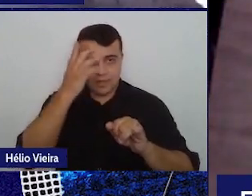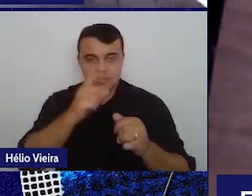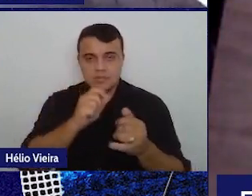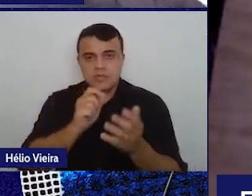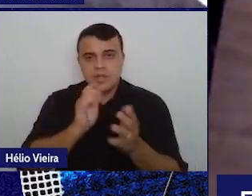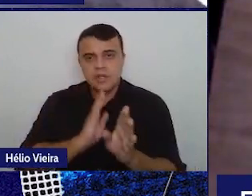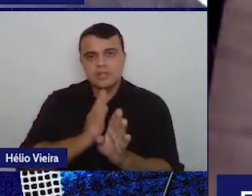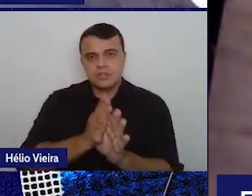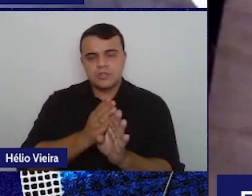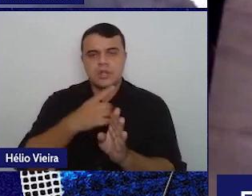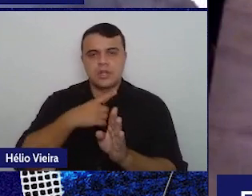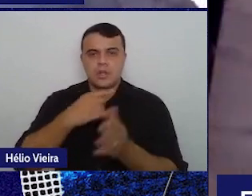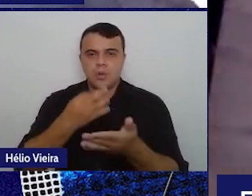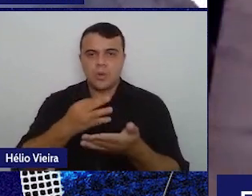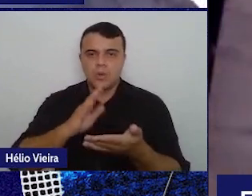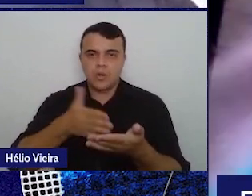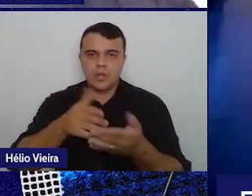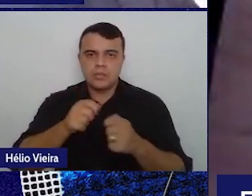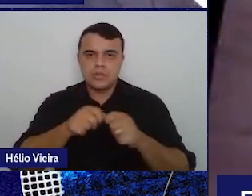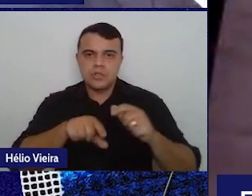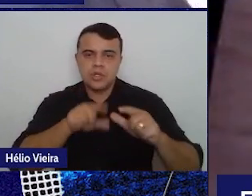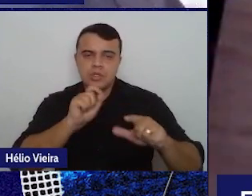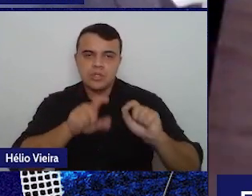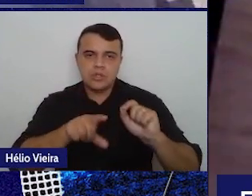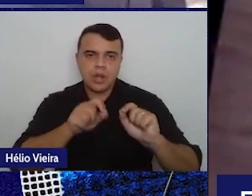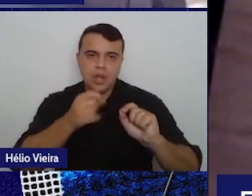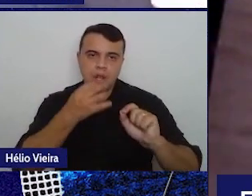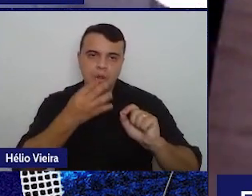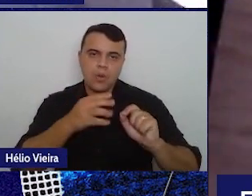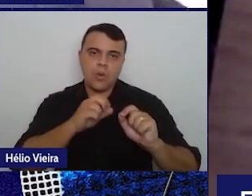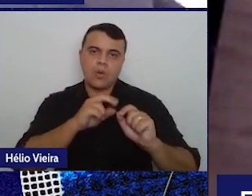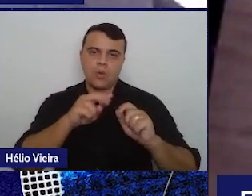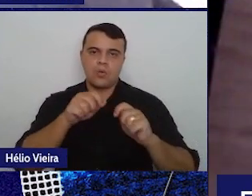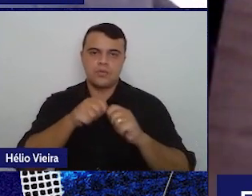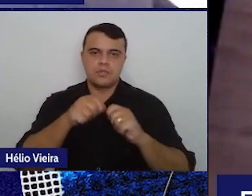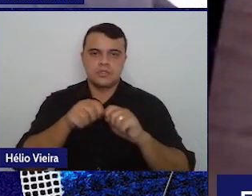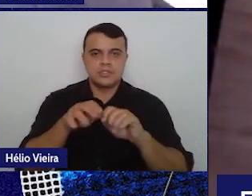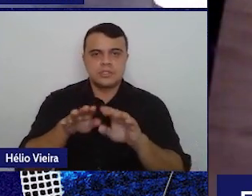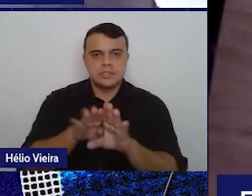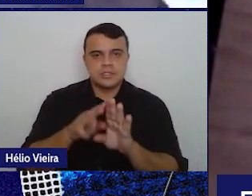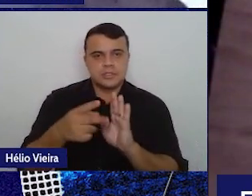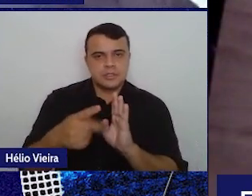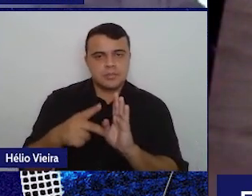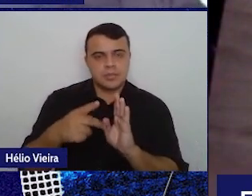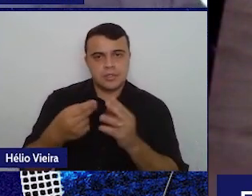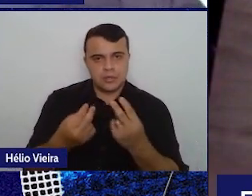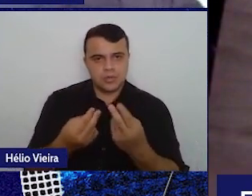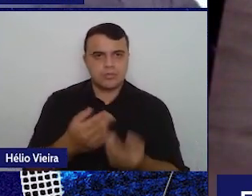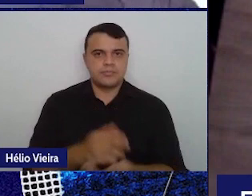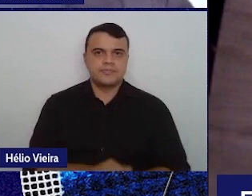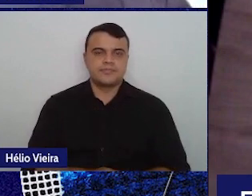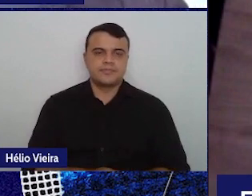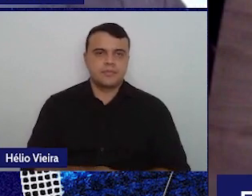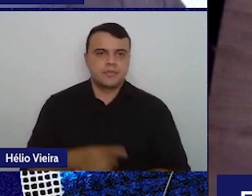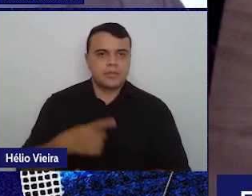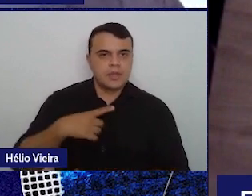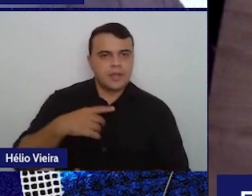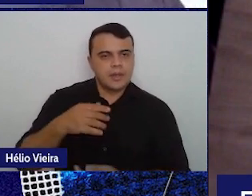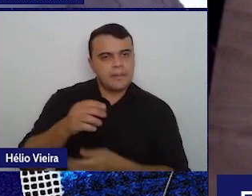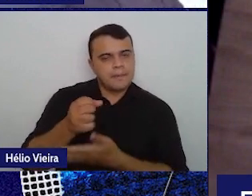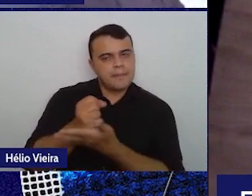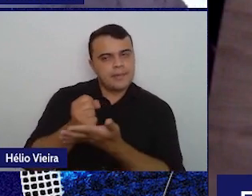de pegar a cor. Então a gente pode escolher as cores ou pode também trabalhar esse tingimento desse fio. Eu peguei um fio base